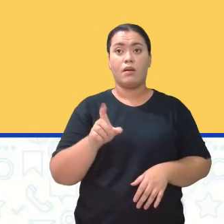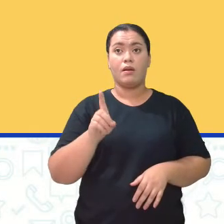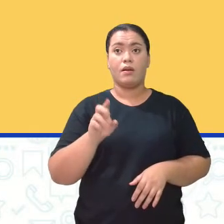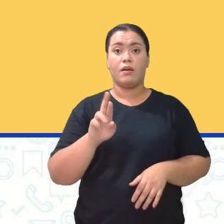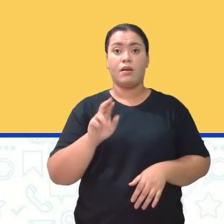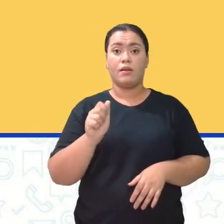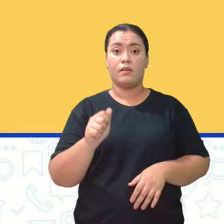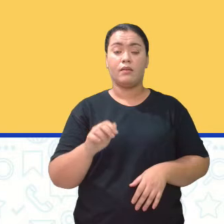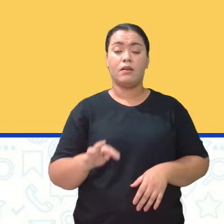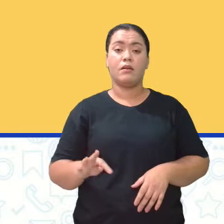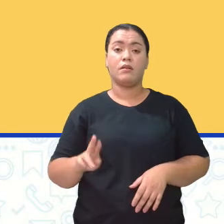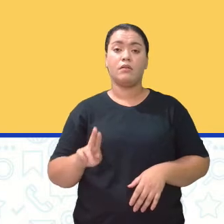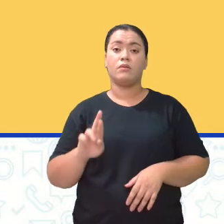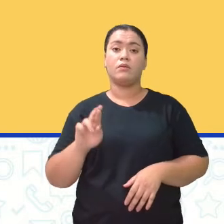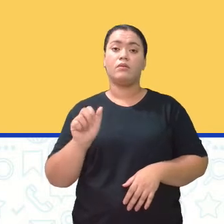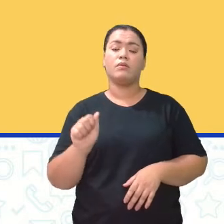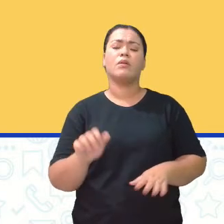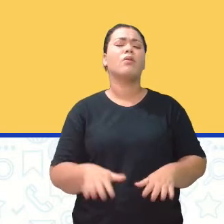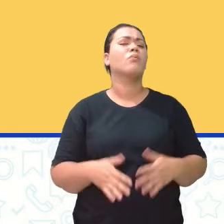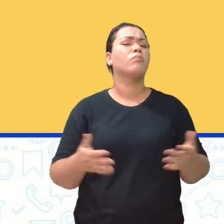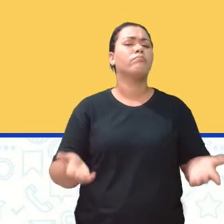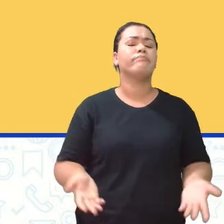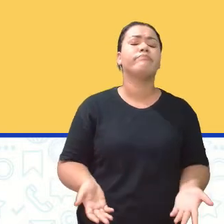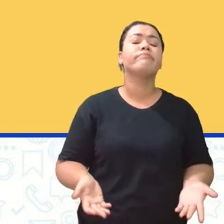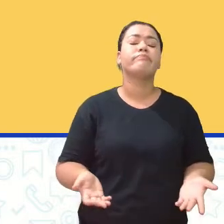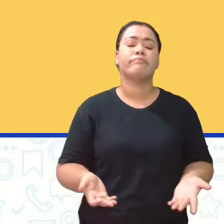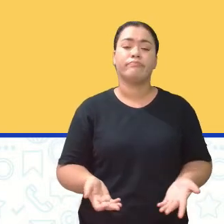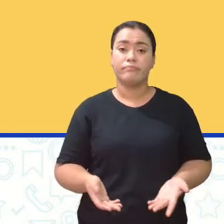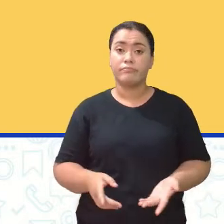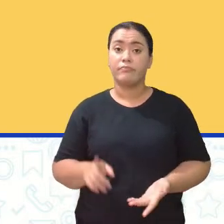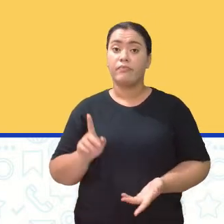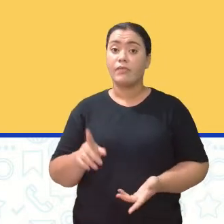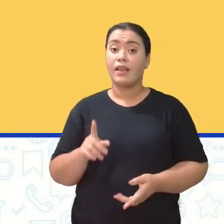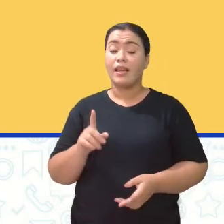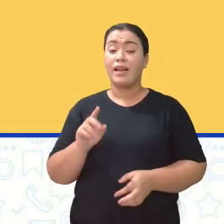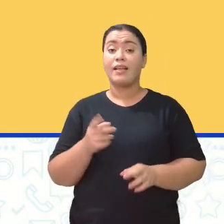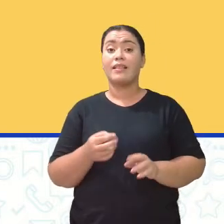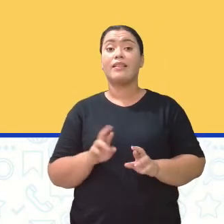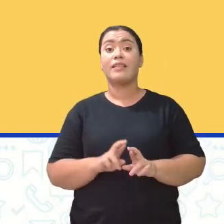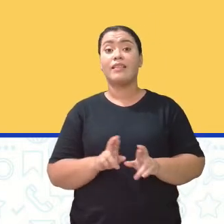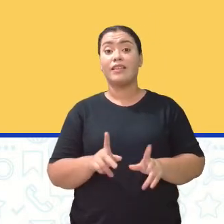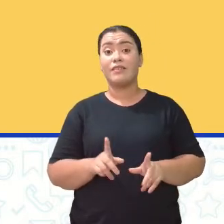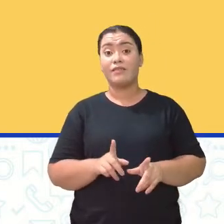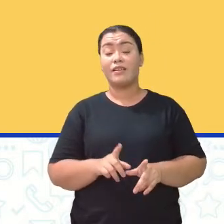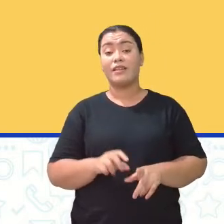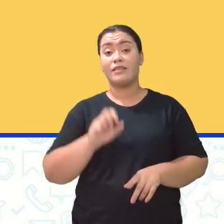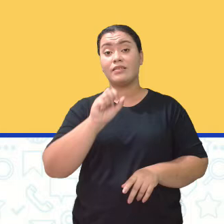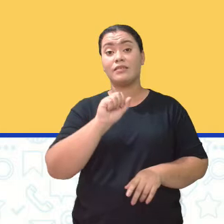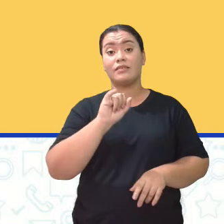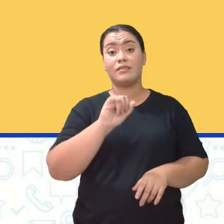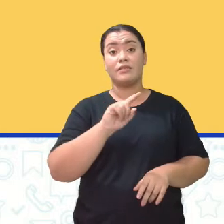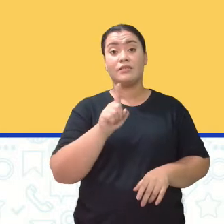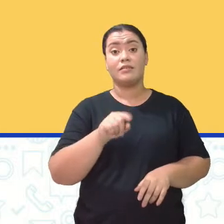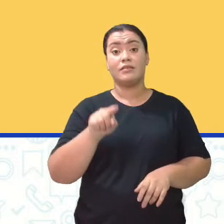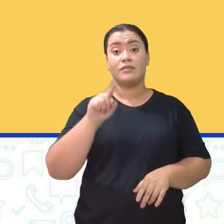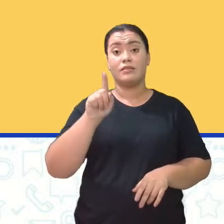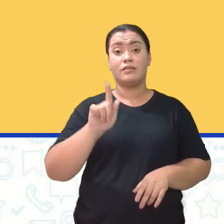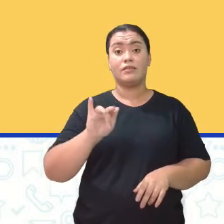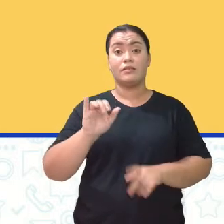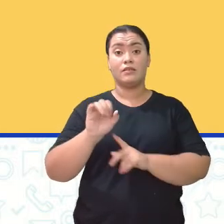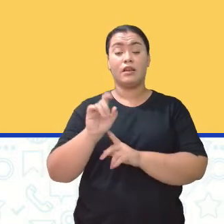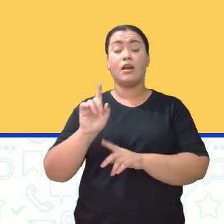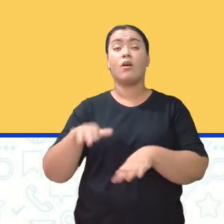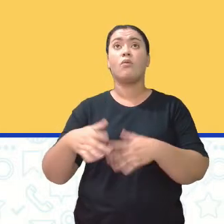é que ocorrem as marés de quadratura? Então, já é o contrário da maré de cisígia. É quando a Lua e o